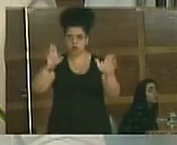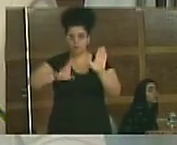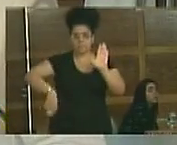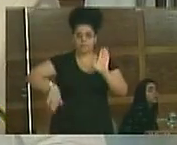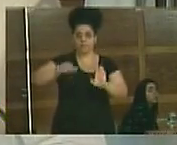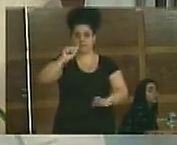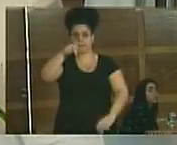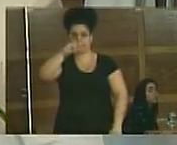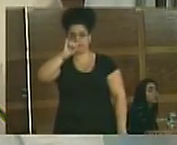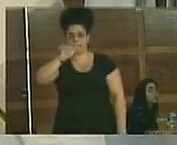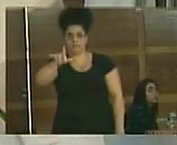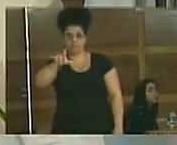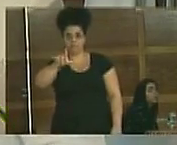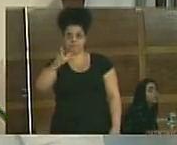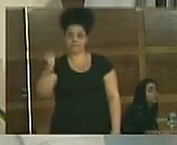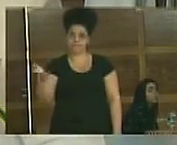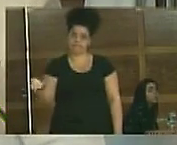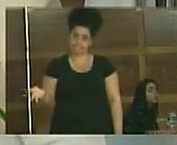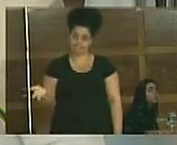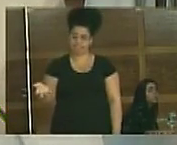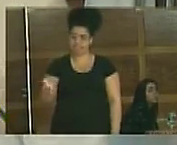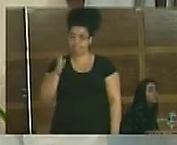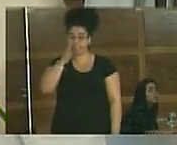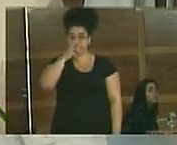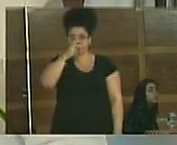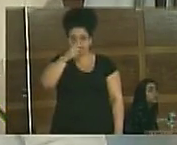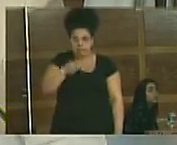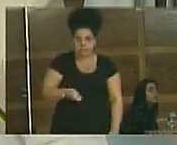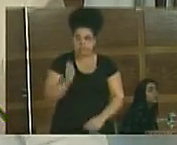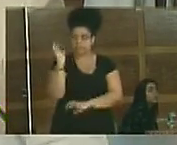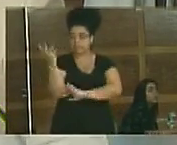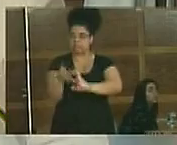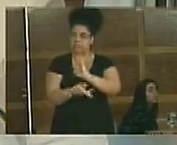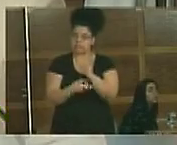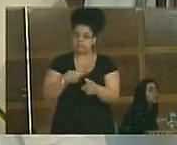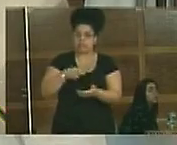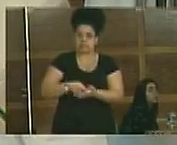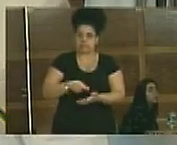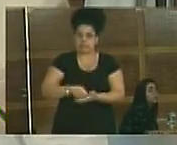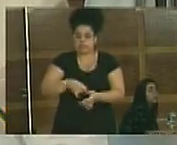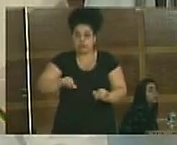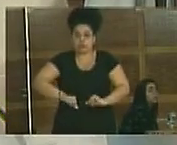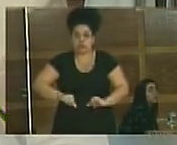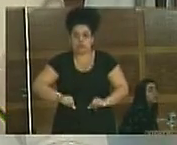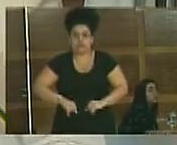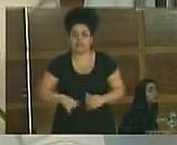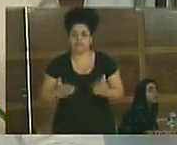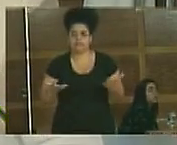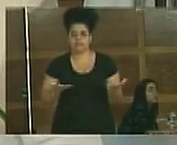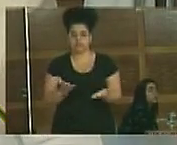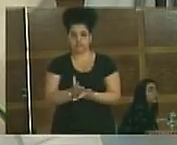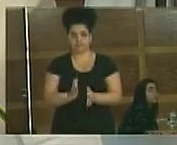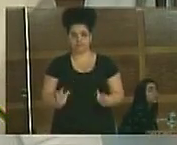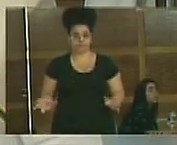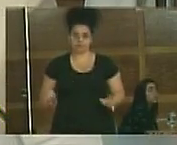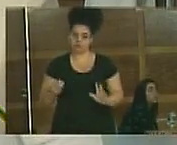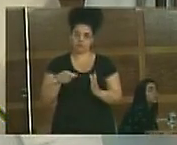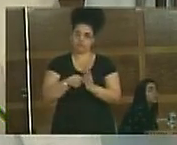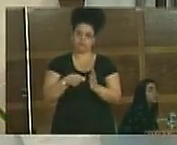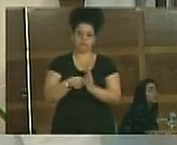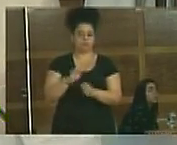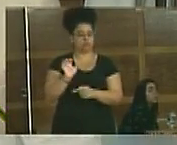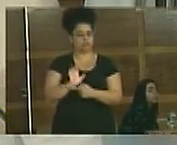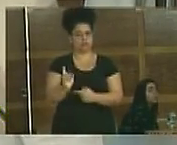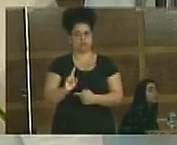a natureza, tá, a natureza está ali resistindo, e a gente até isso vai acabar? Então, pelo amor de Deus, e isso não é obrigação do Estado, isso